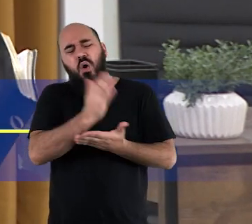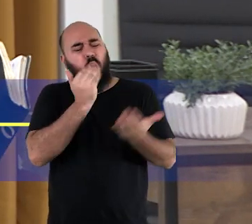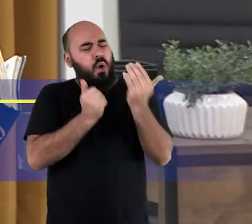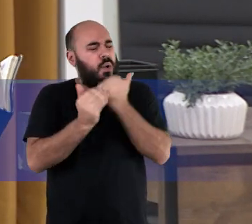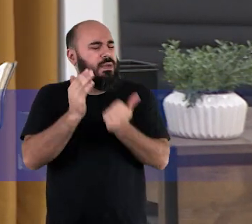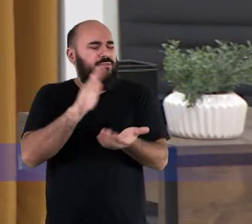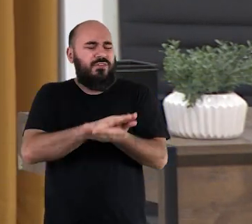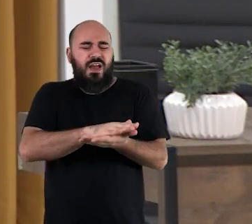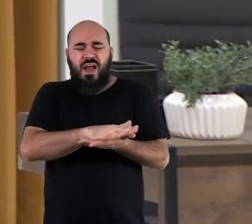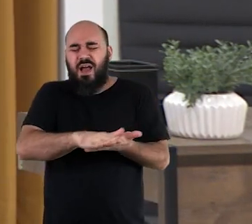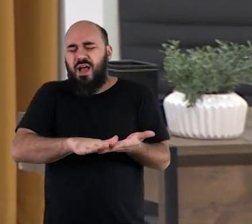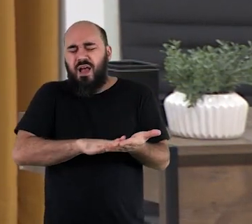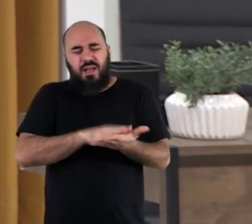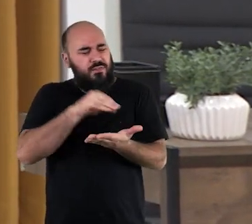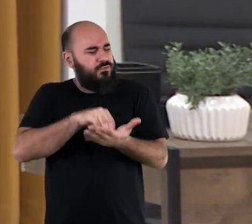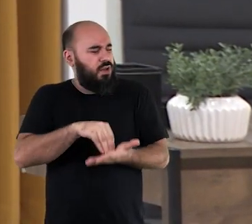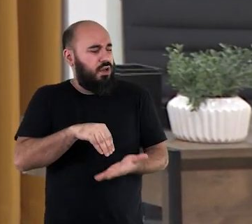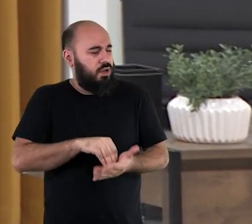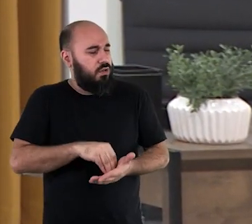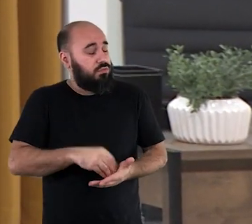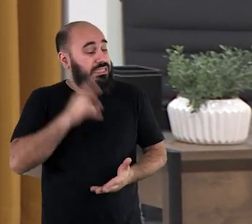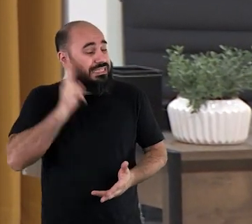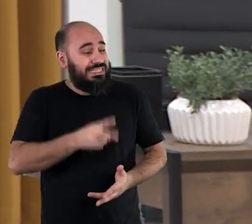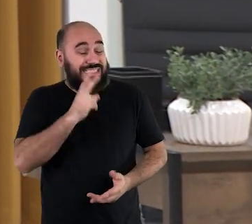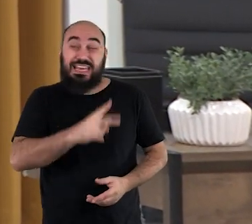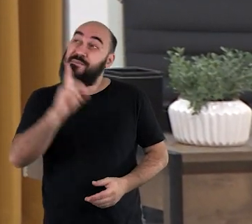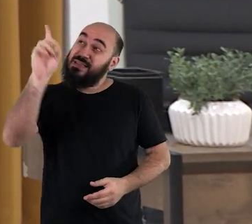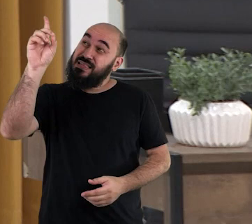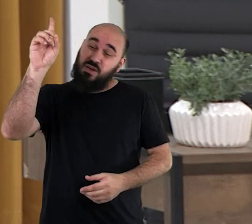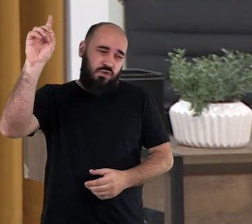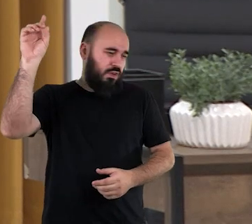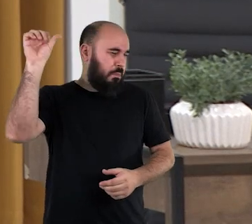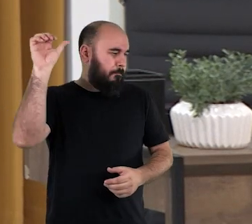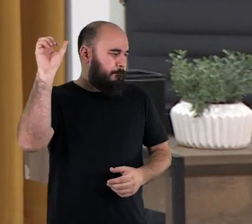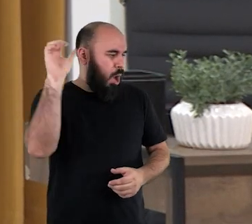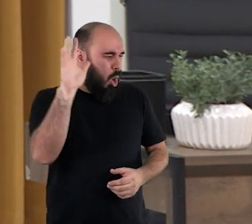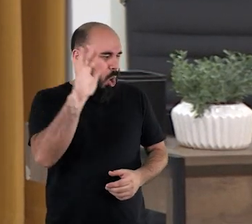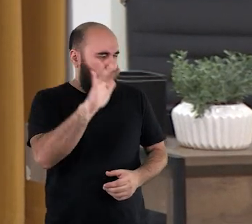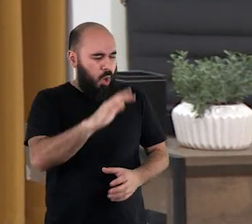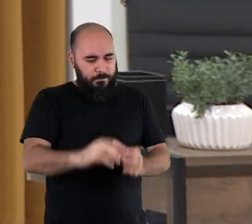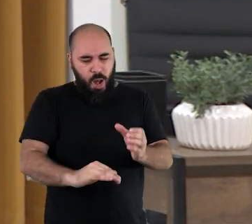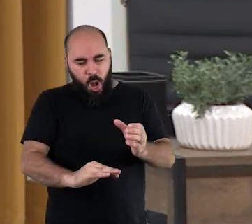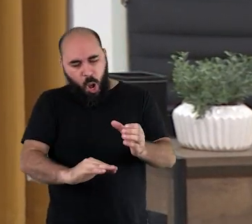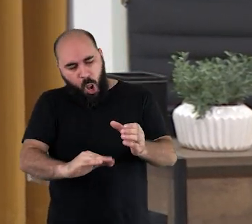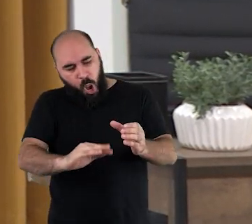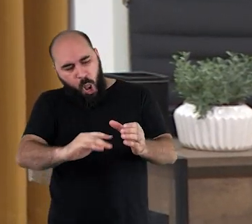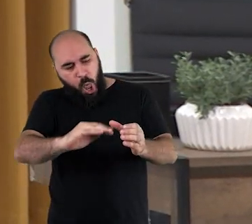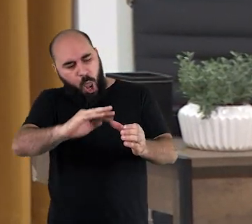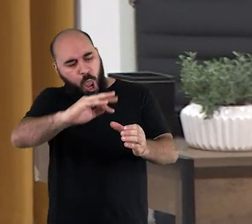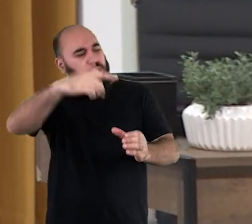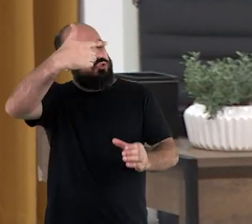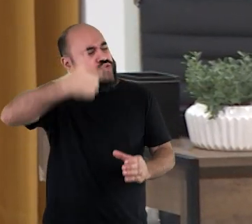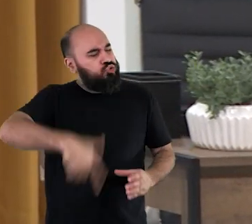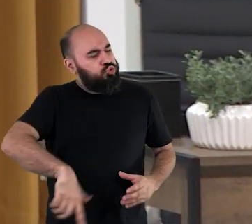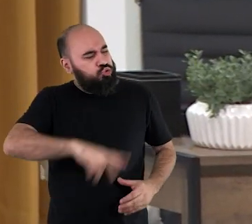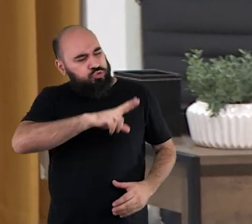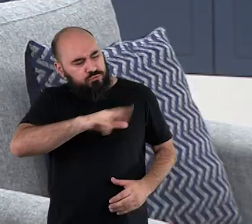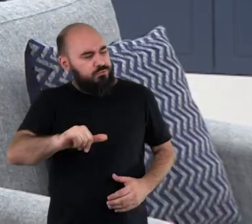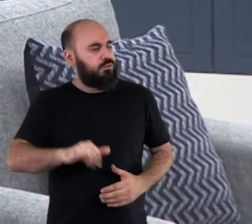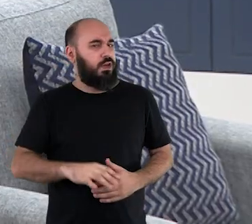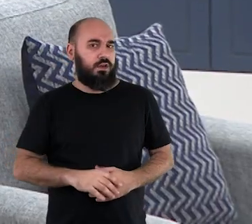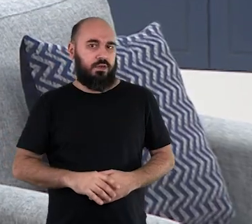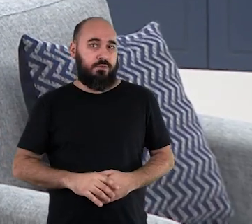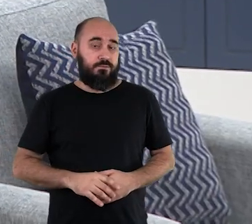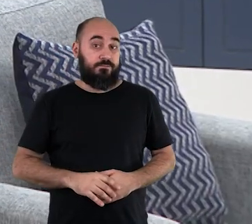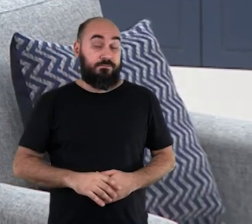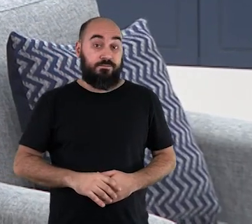essa crise, não vai faltar farinha e nem azeite, não vai faltar alimento para a senhora e para o seu filho.